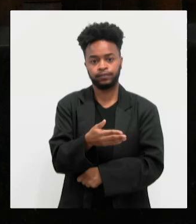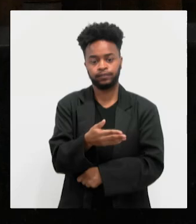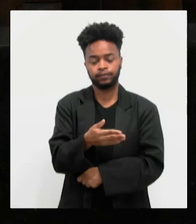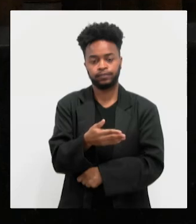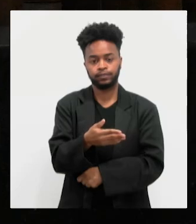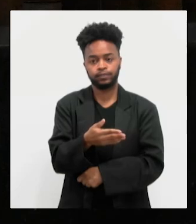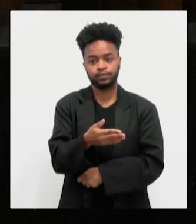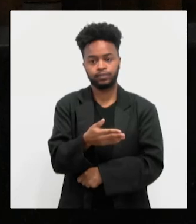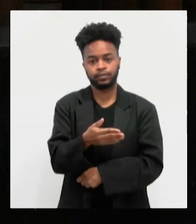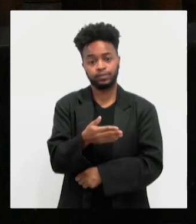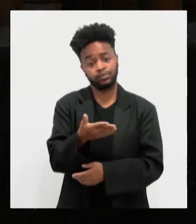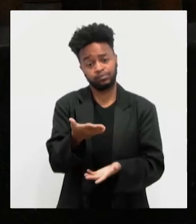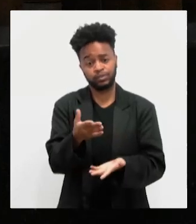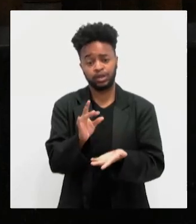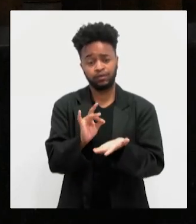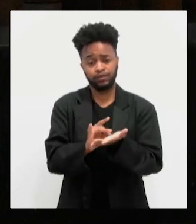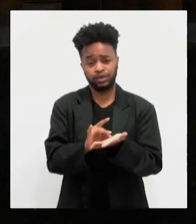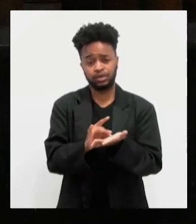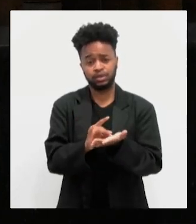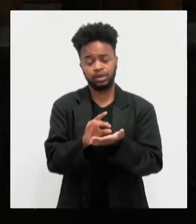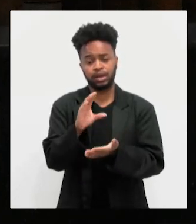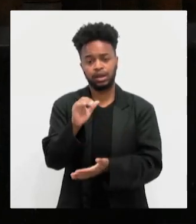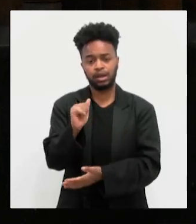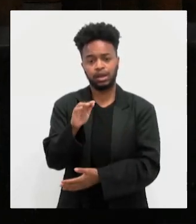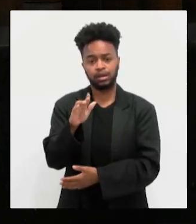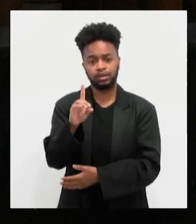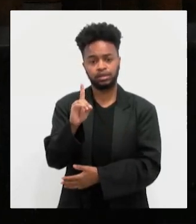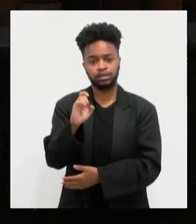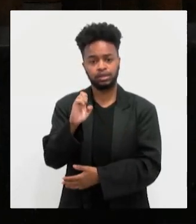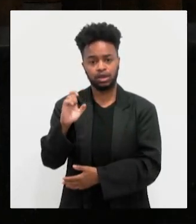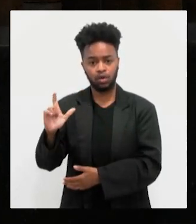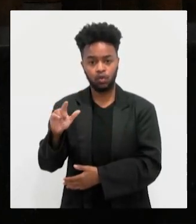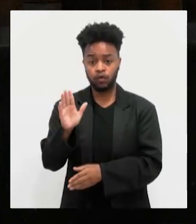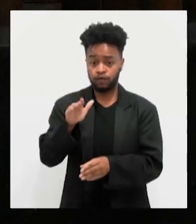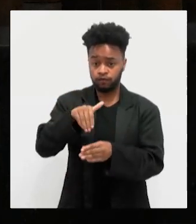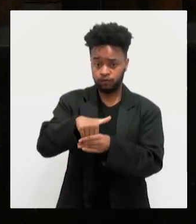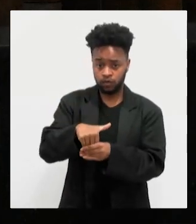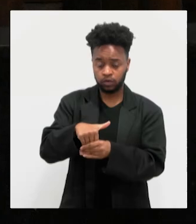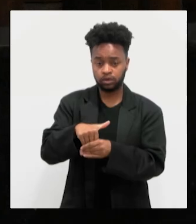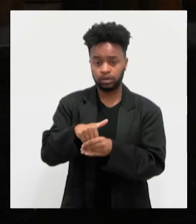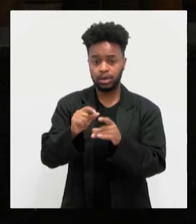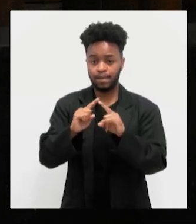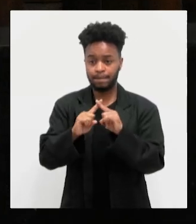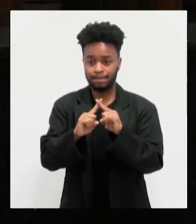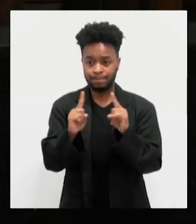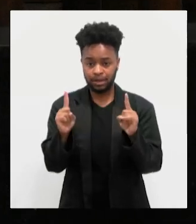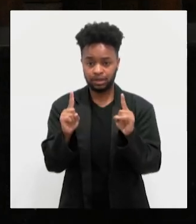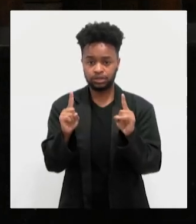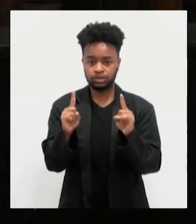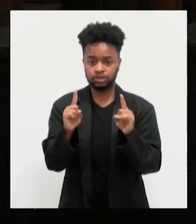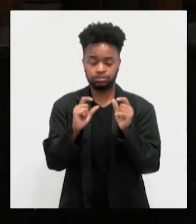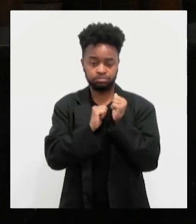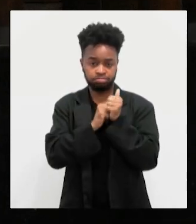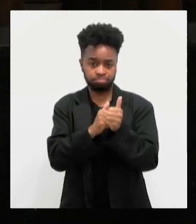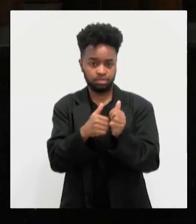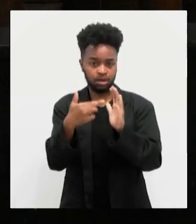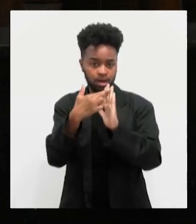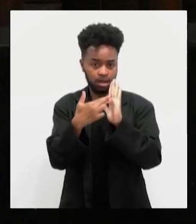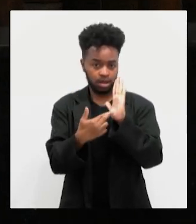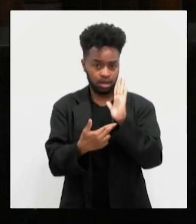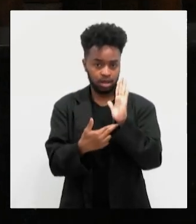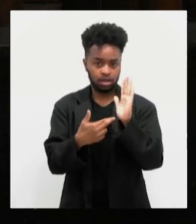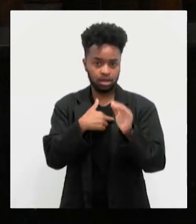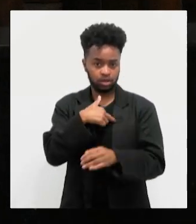que no fundo os cardeais votam, mas no dogma de